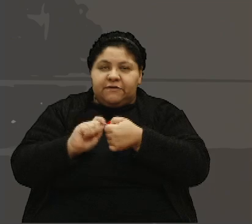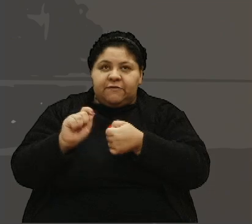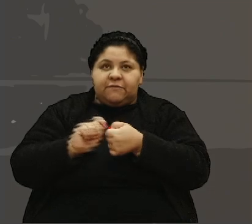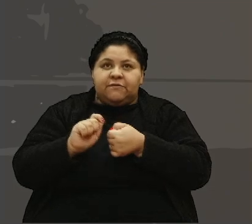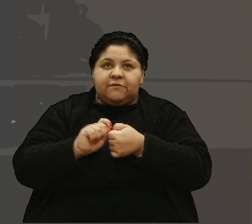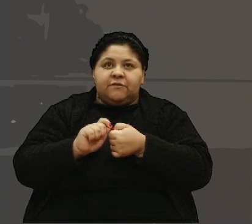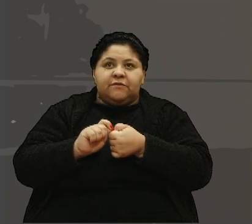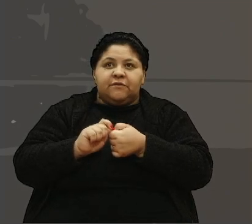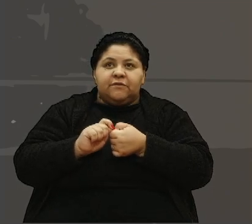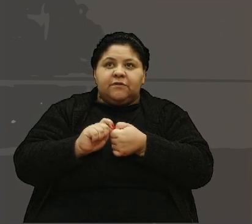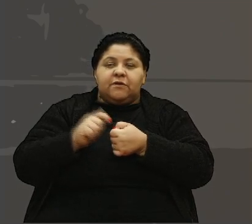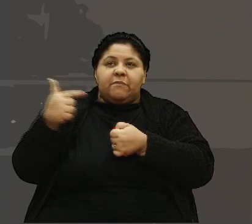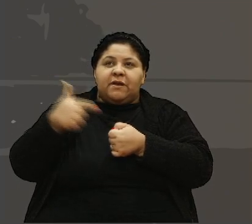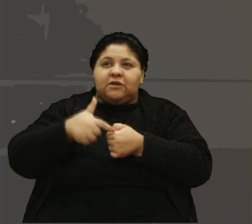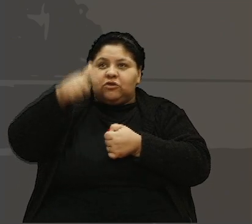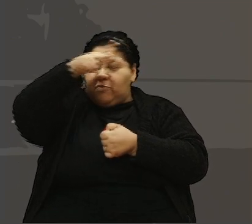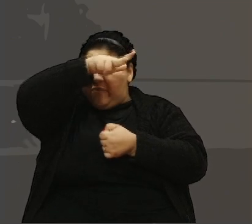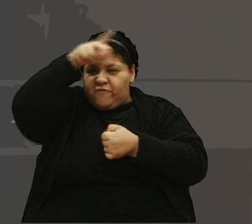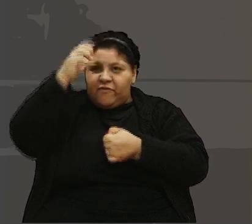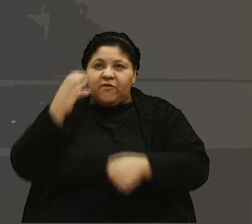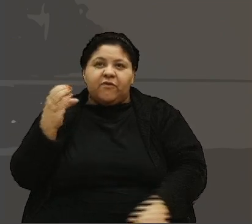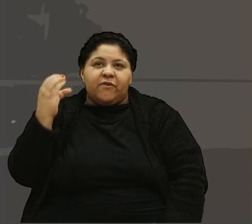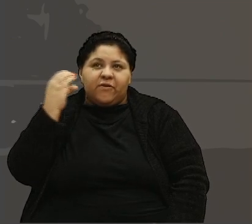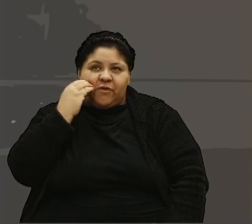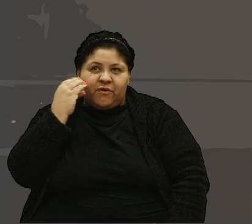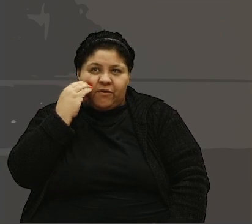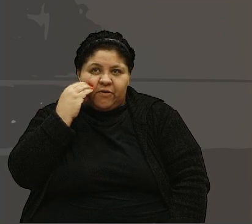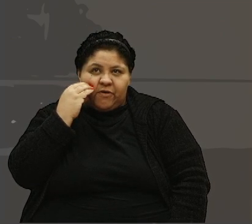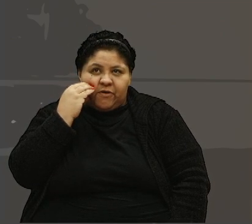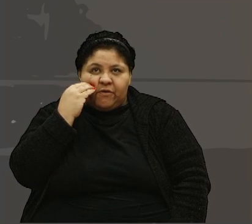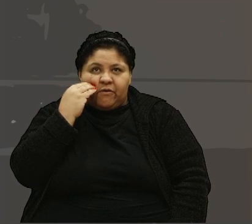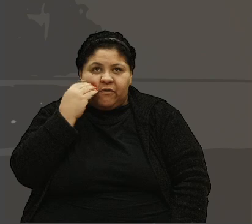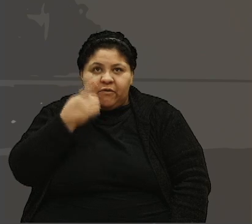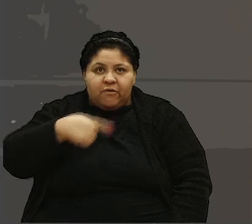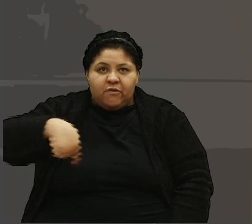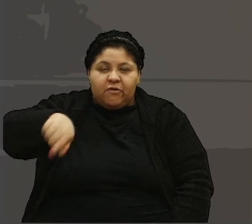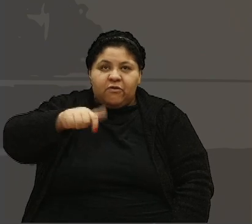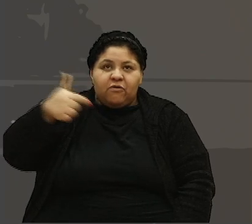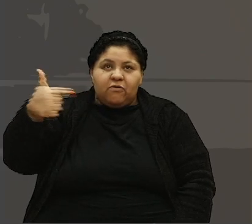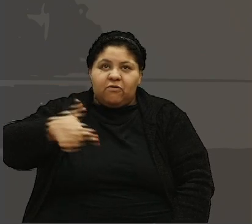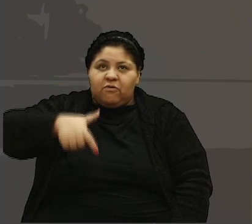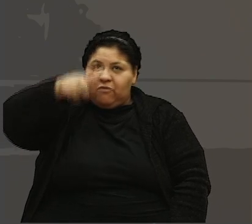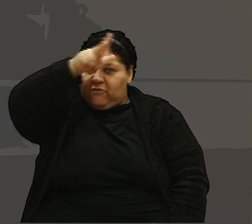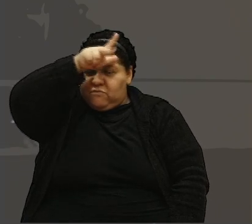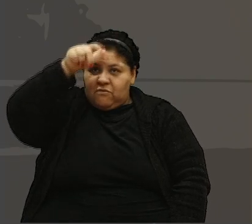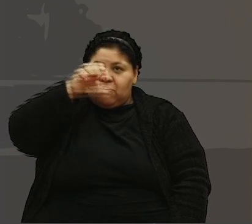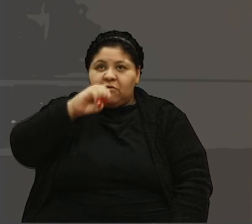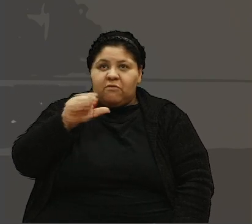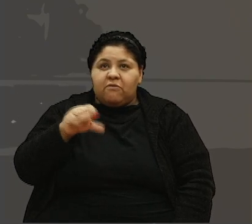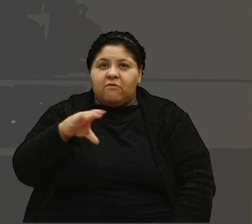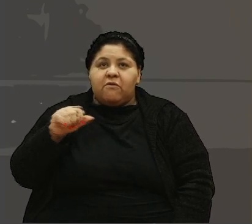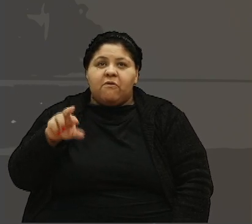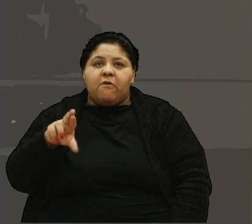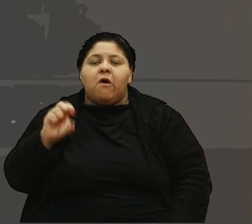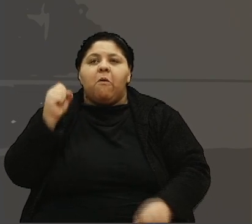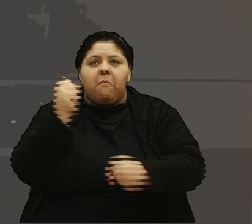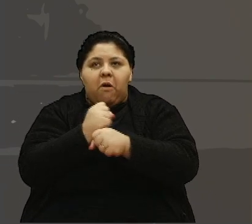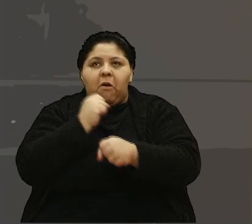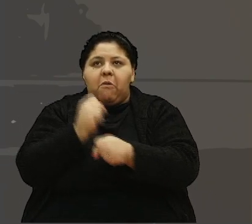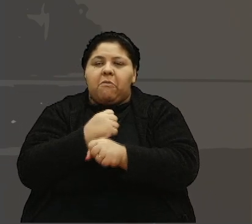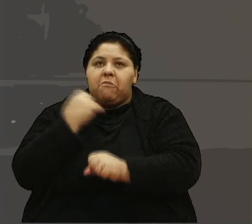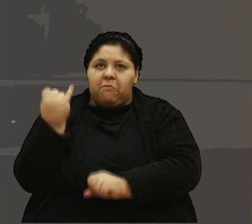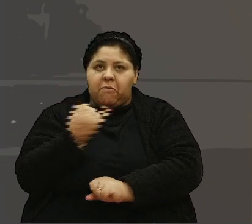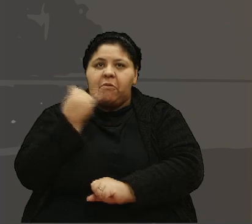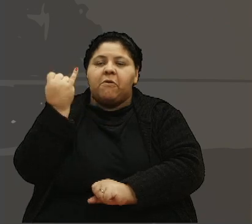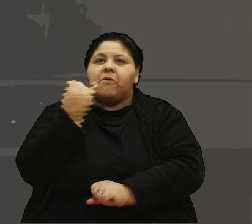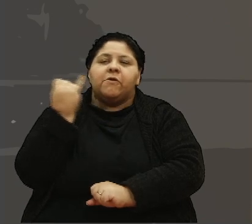pela subprefeitura de Anarrec, do qual é o nosso subprefeito Sacaro. Uma obra grandiosa que